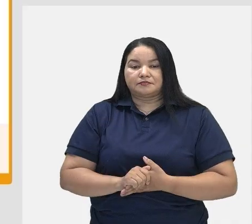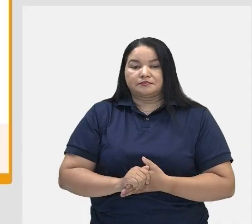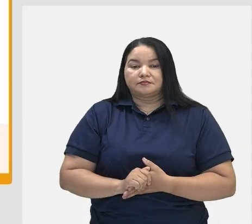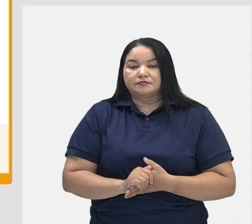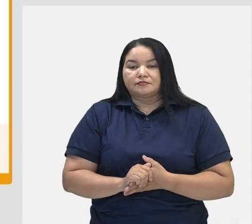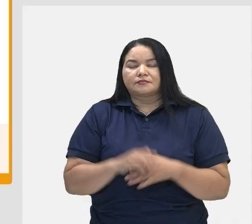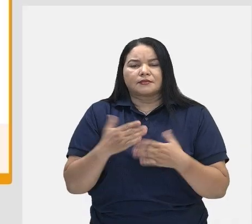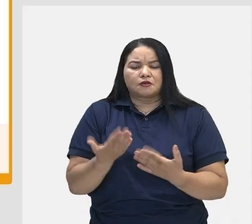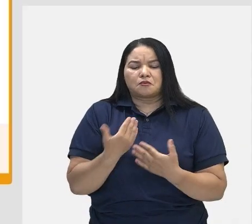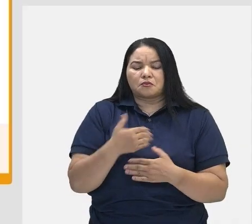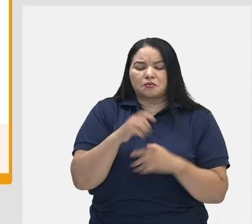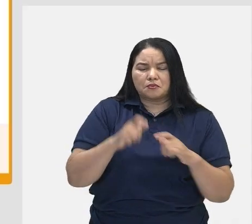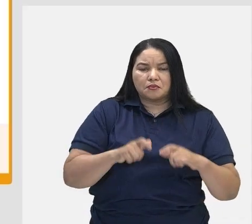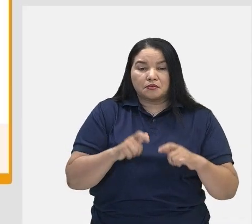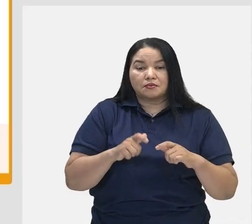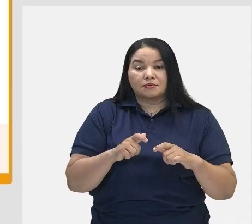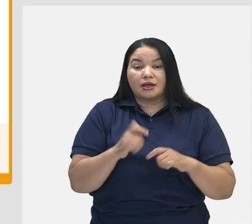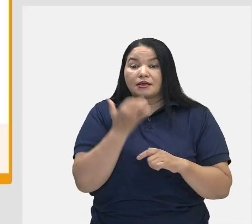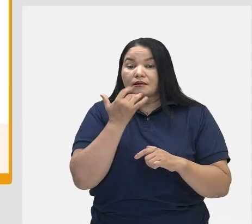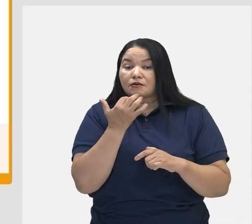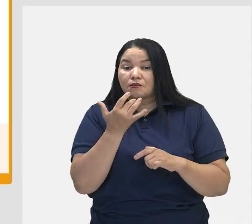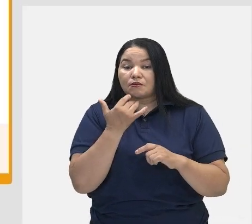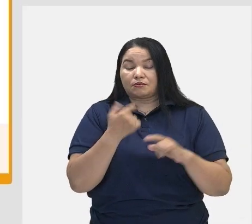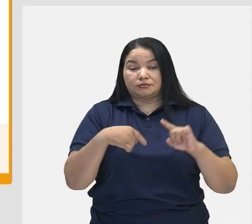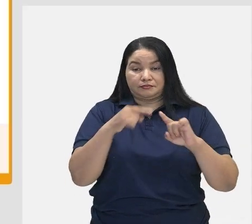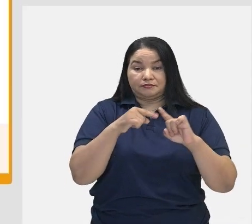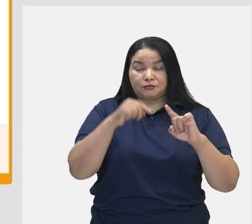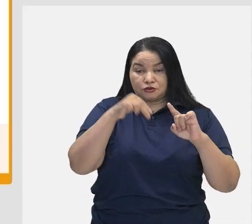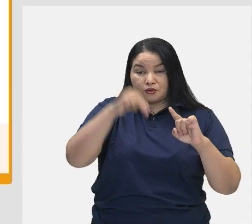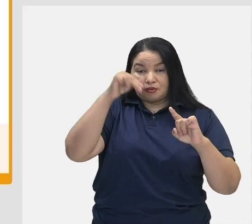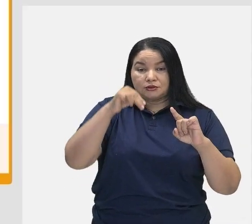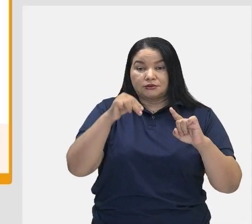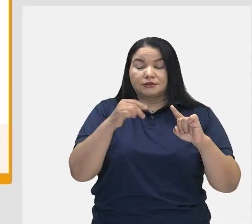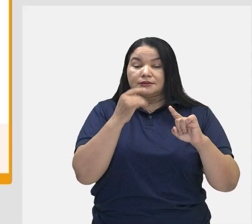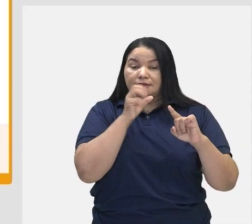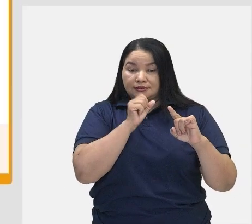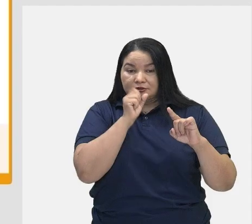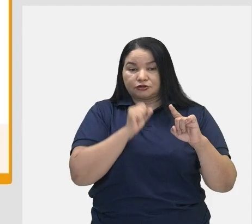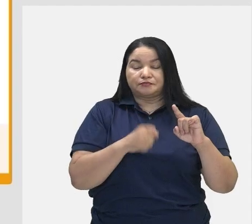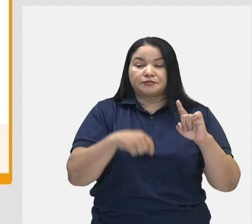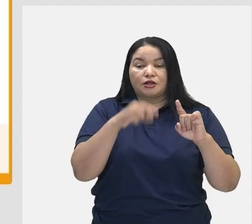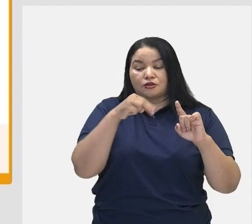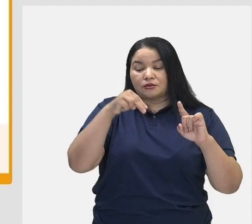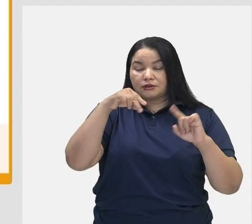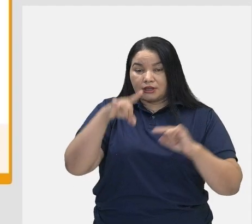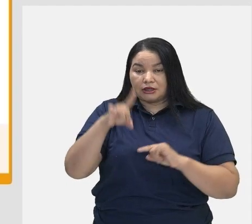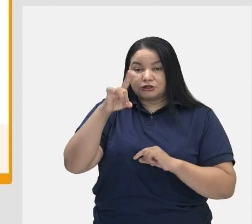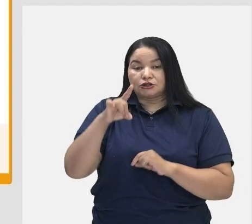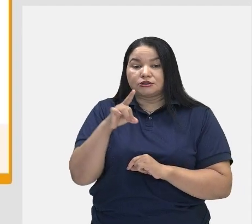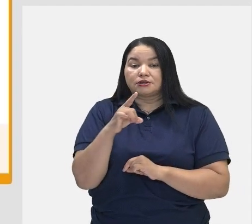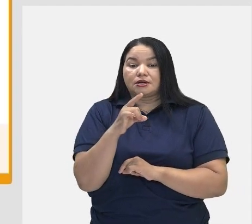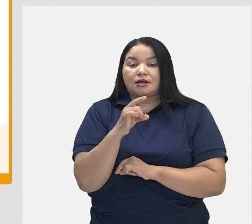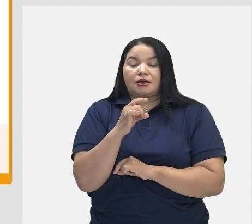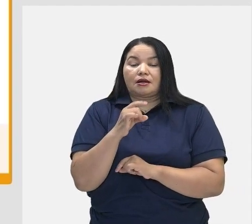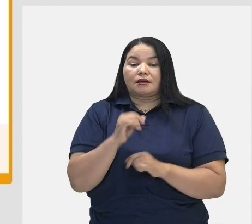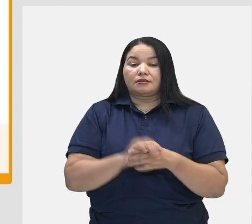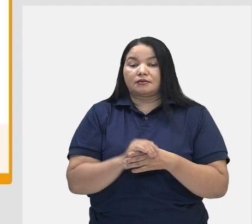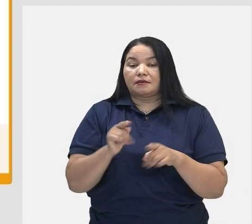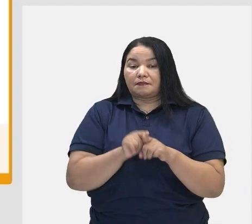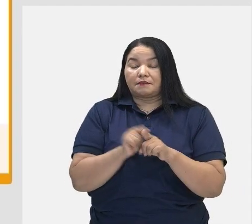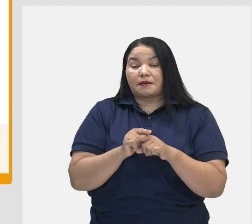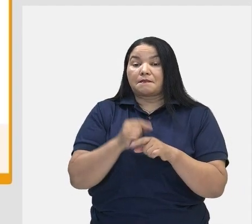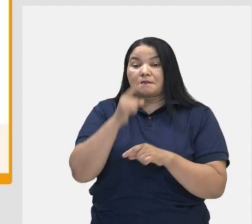é a região? Cada cor, o norte é laranja, nordeste aí marrom, temos o sudeste verde, o sul amarelo